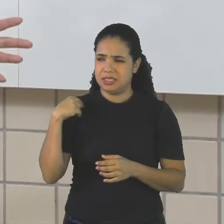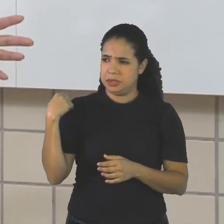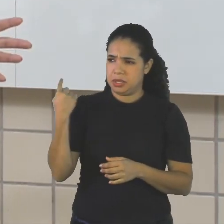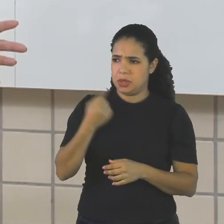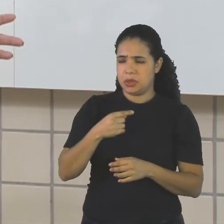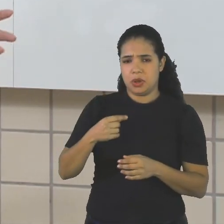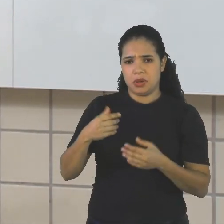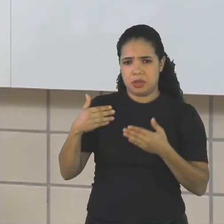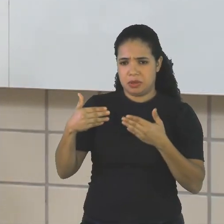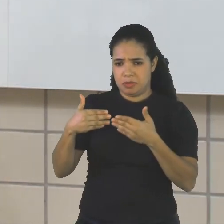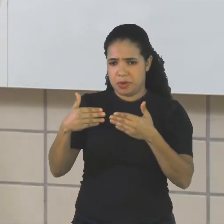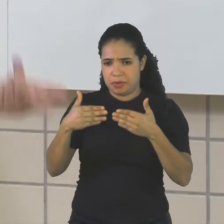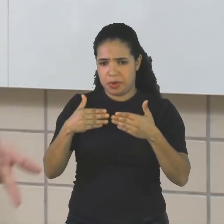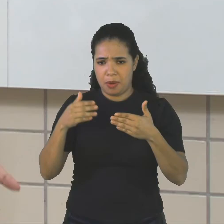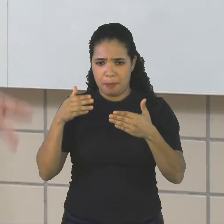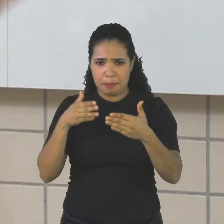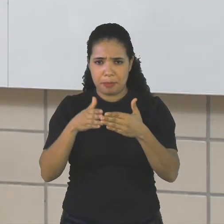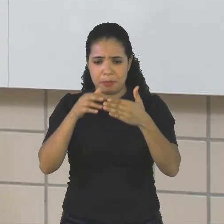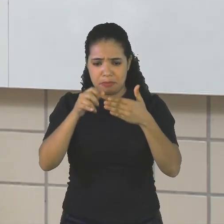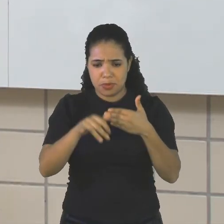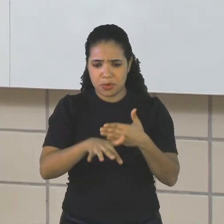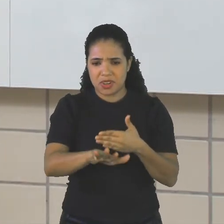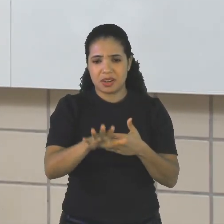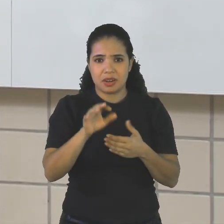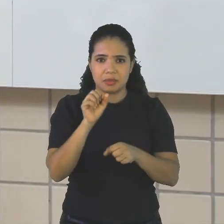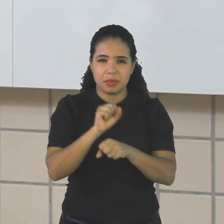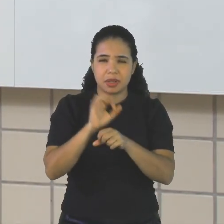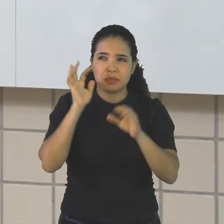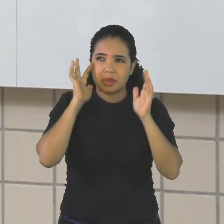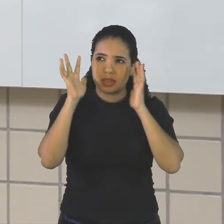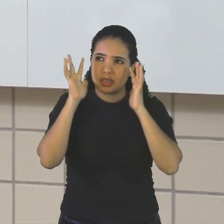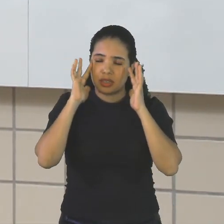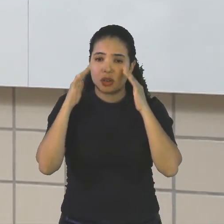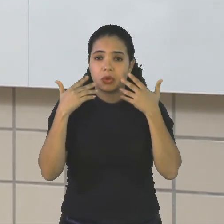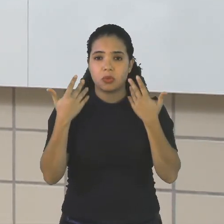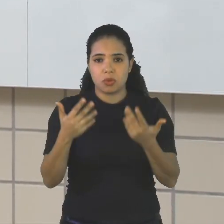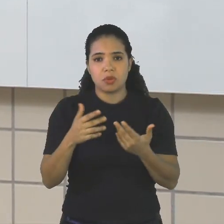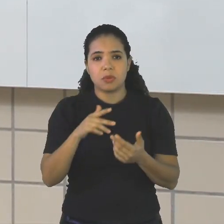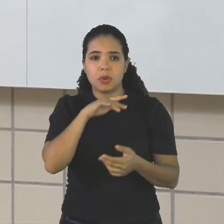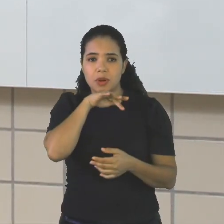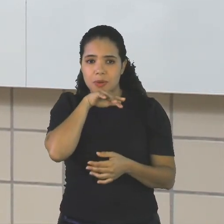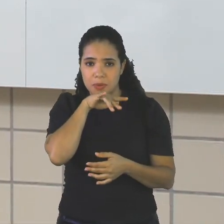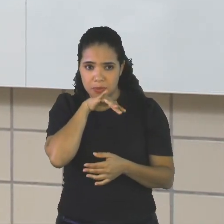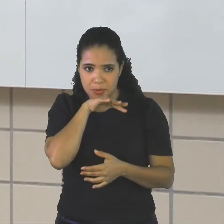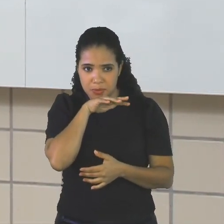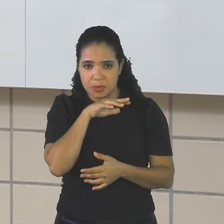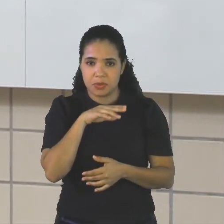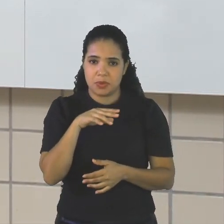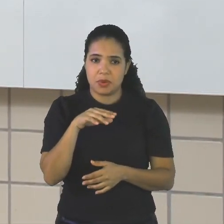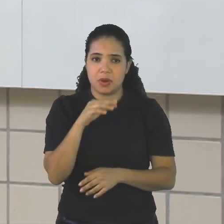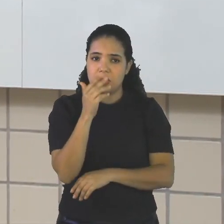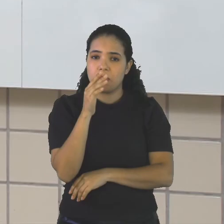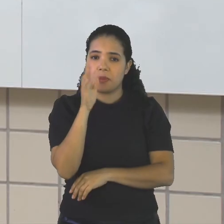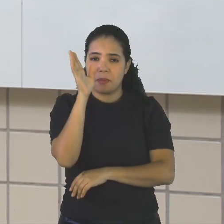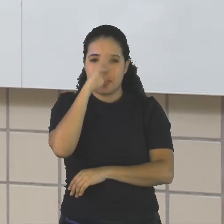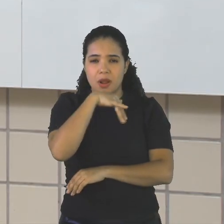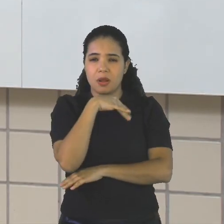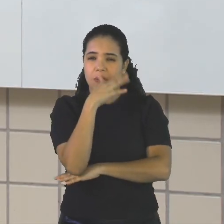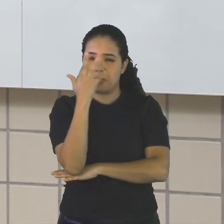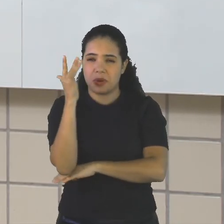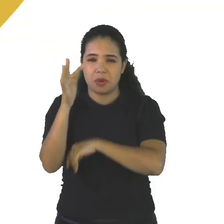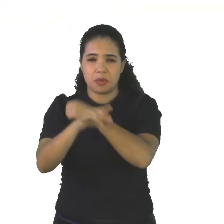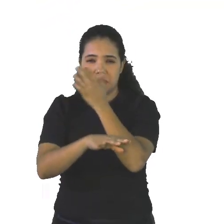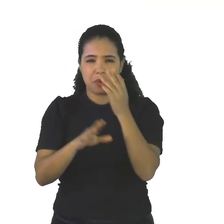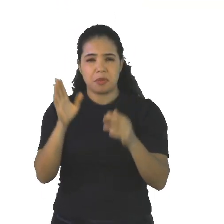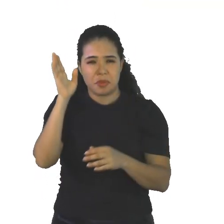ali. Você ia parar para pensar o qual uma barragem daquela faz mal para a nossa natureza? Fica a